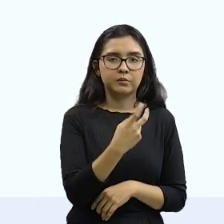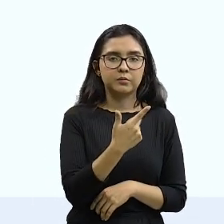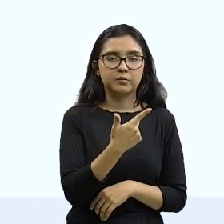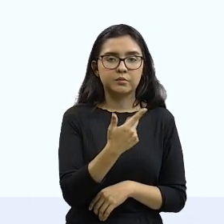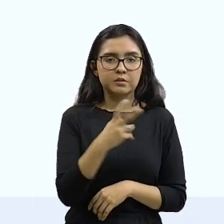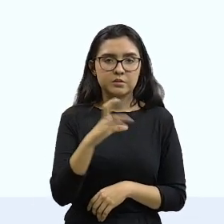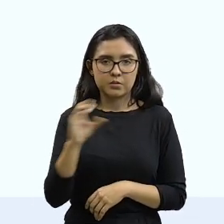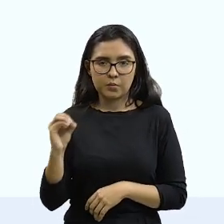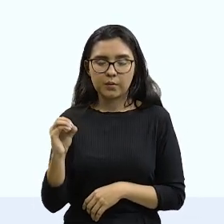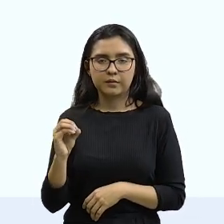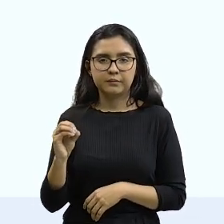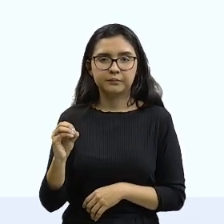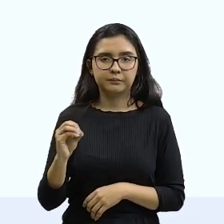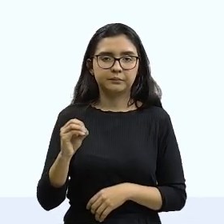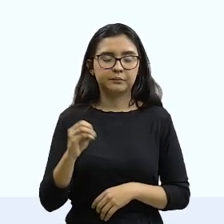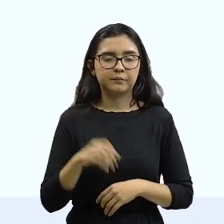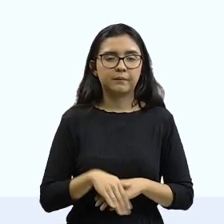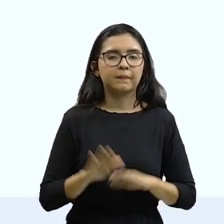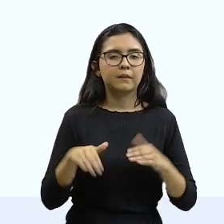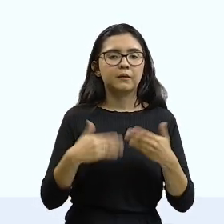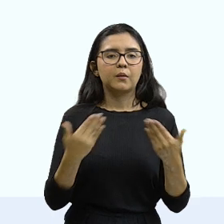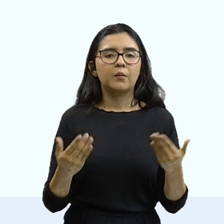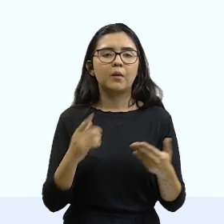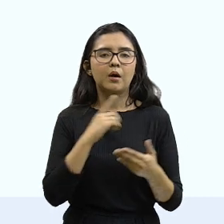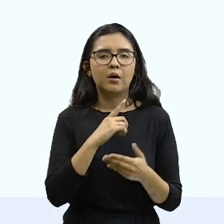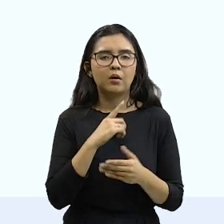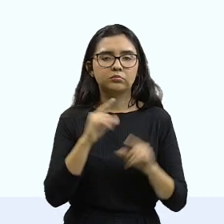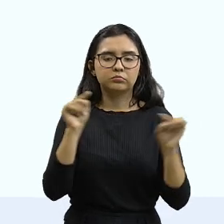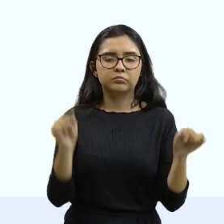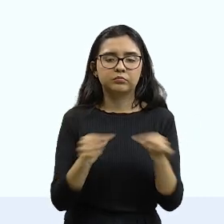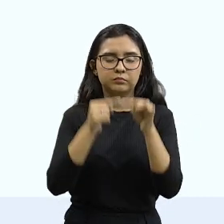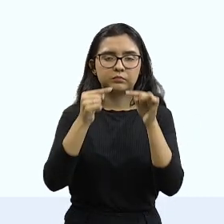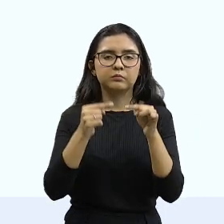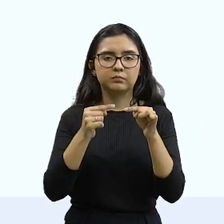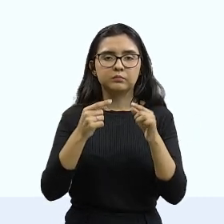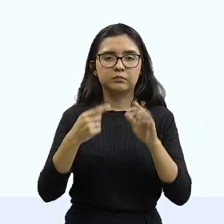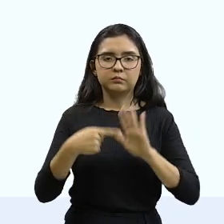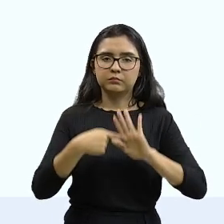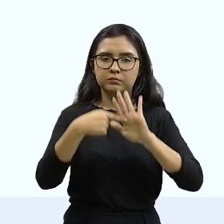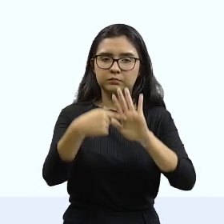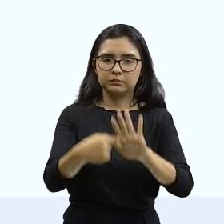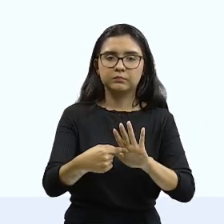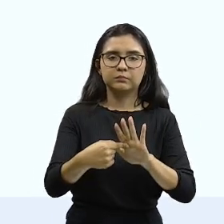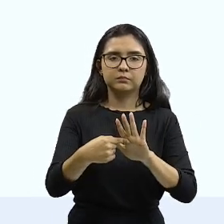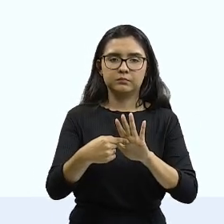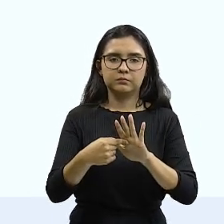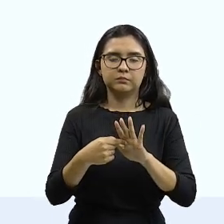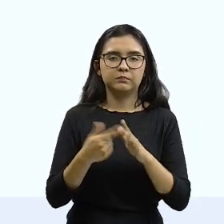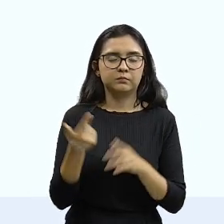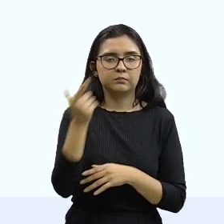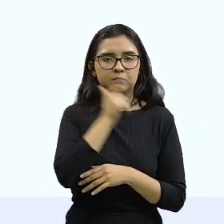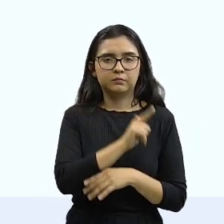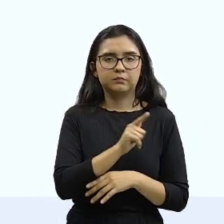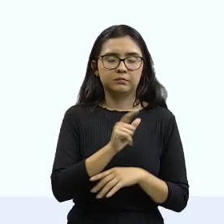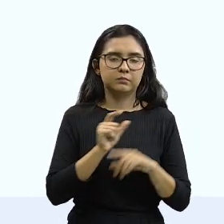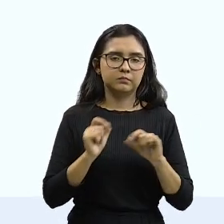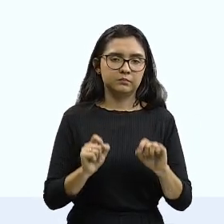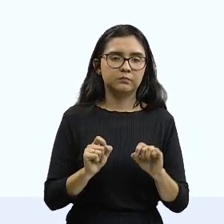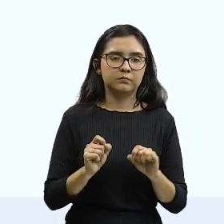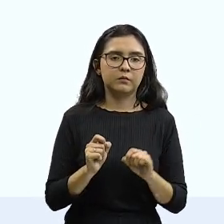250 ohm. Qual das associações apresentadas? Aquela atenderá à